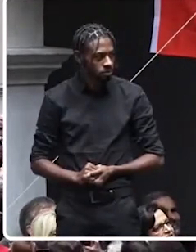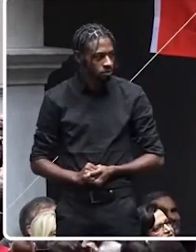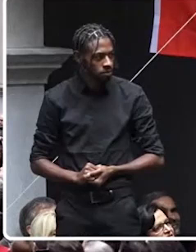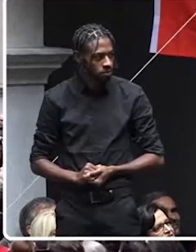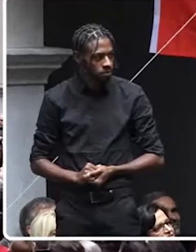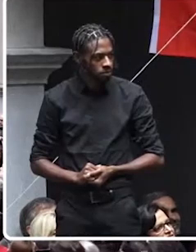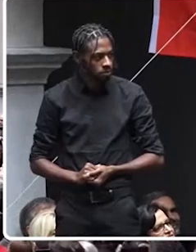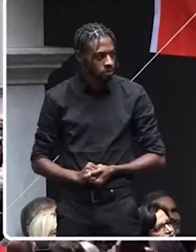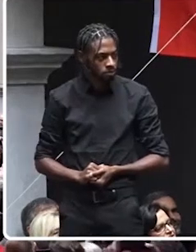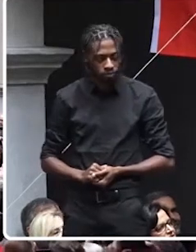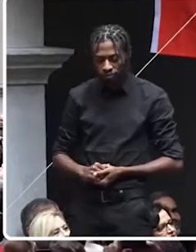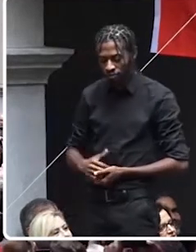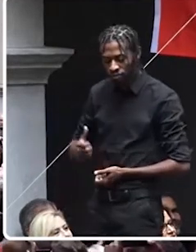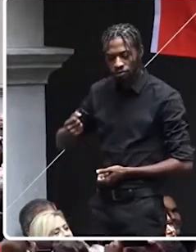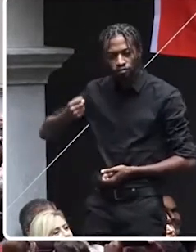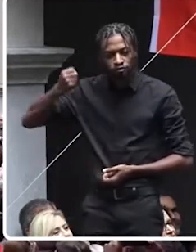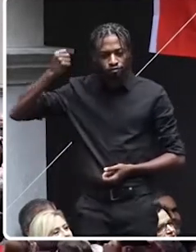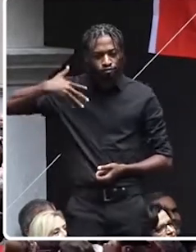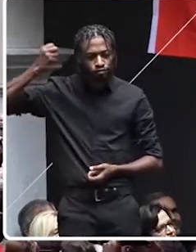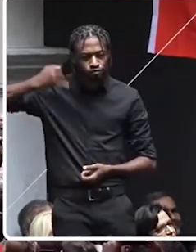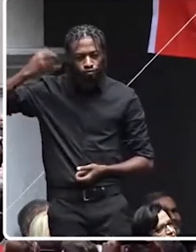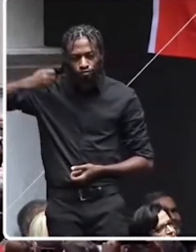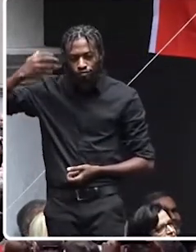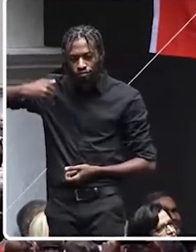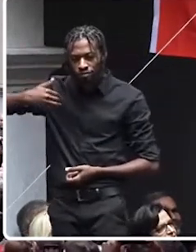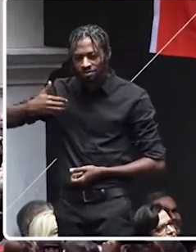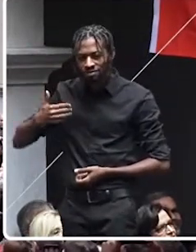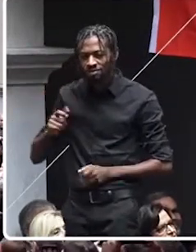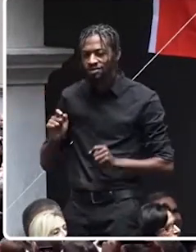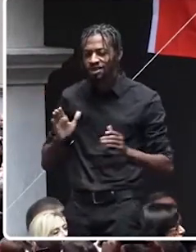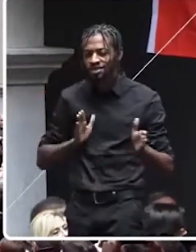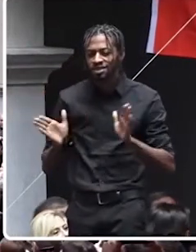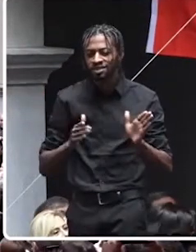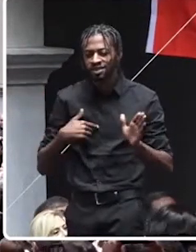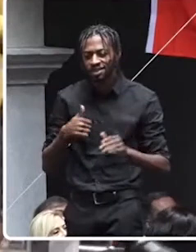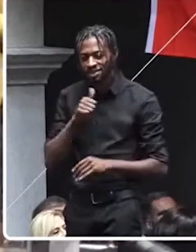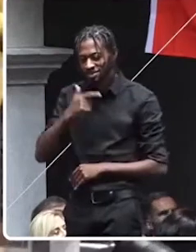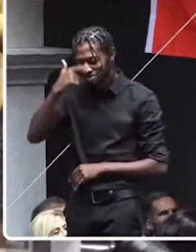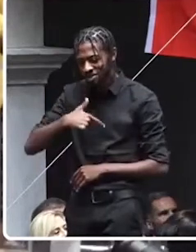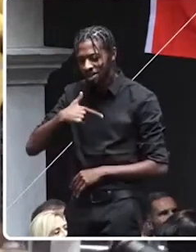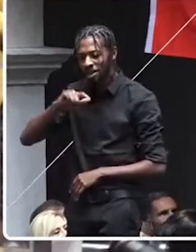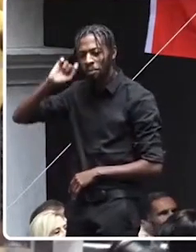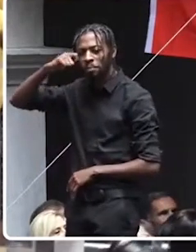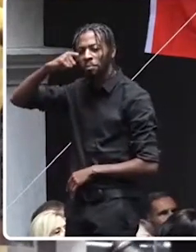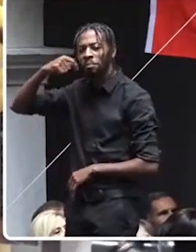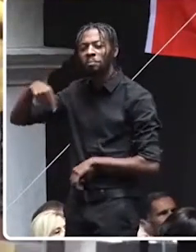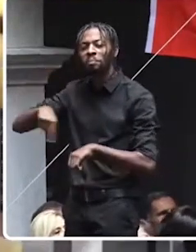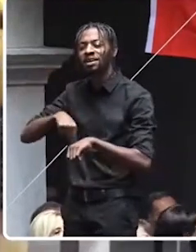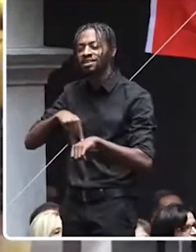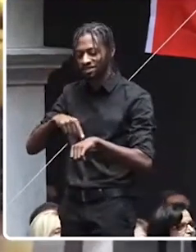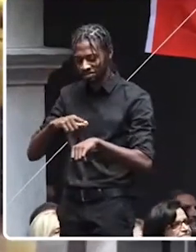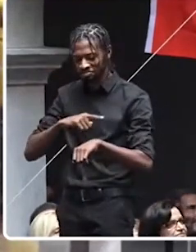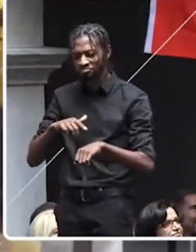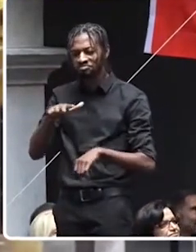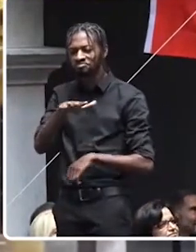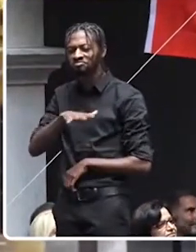Uma autodescrição para acessibilidade. Eu sou uma mulher preta. Cidadã